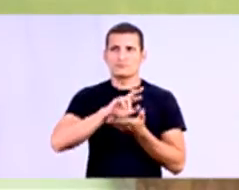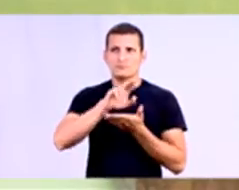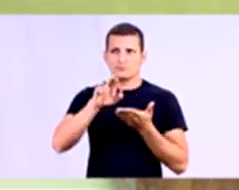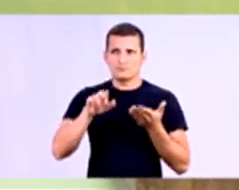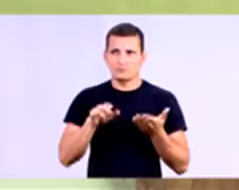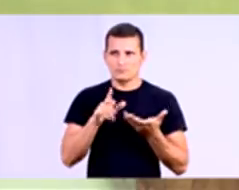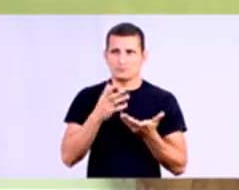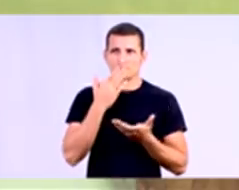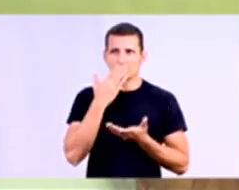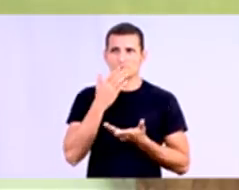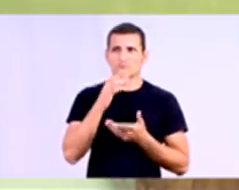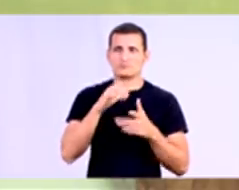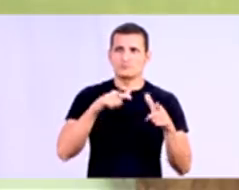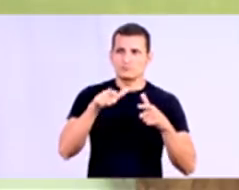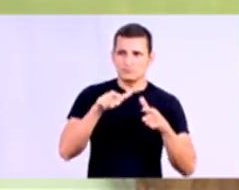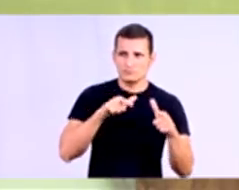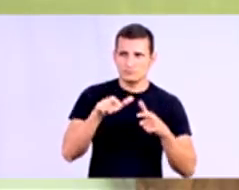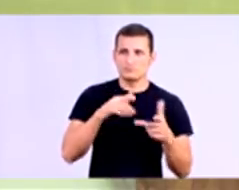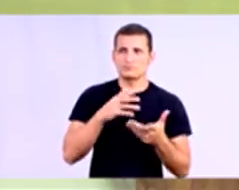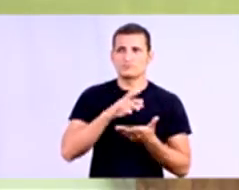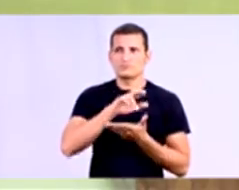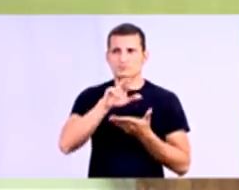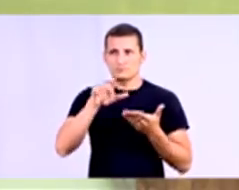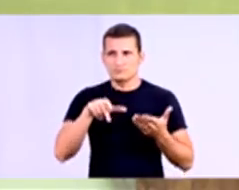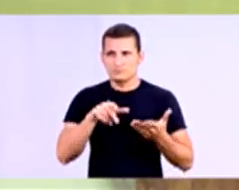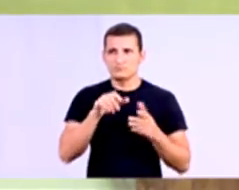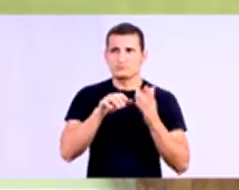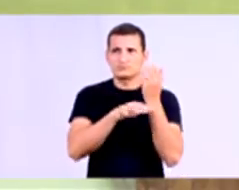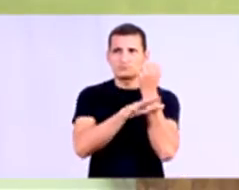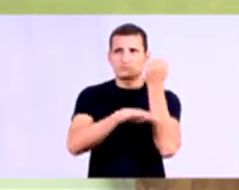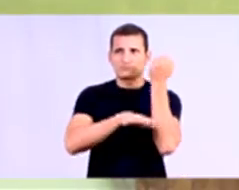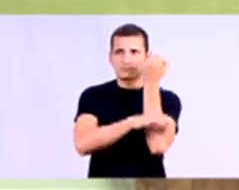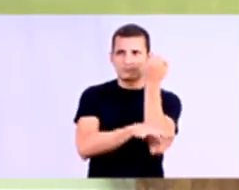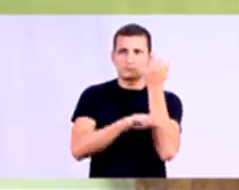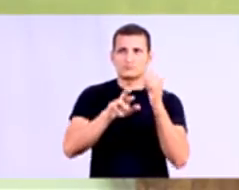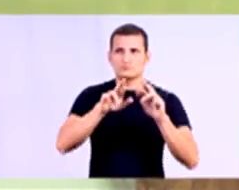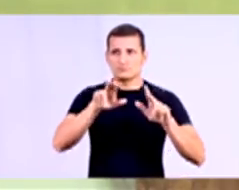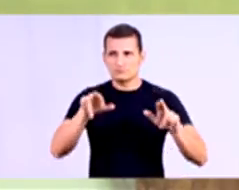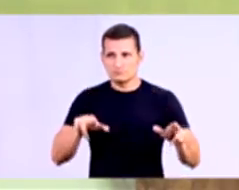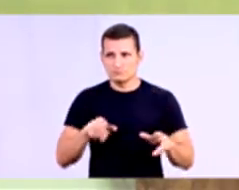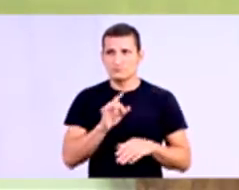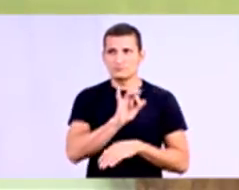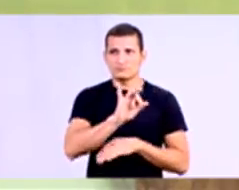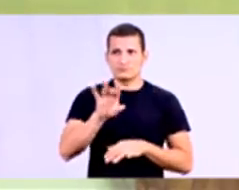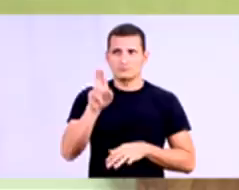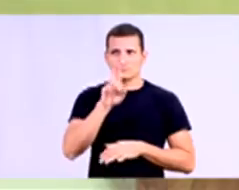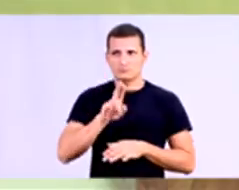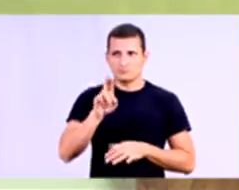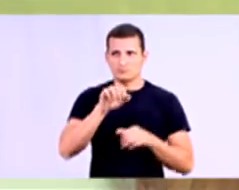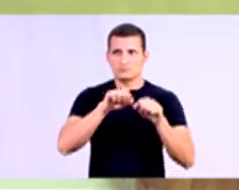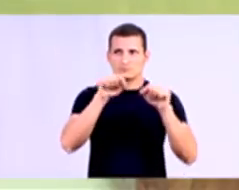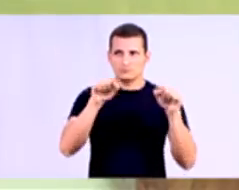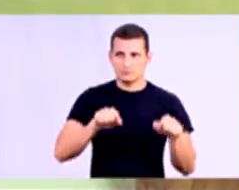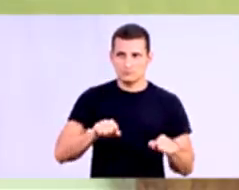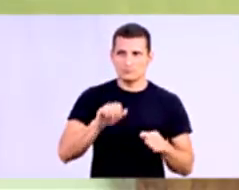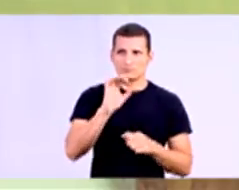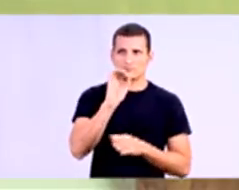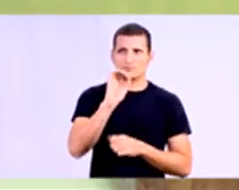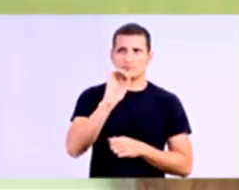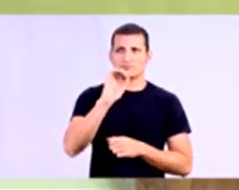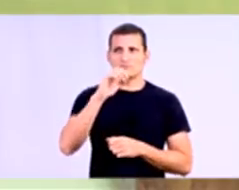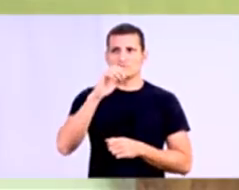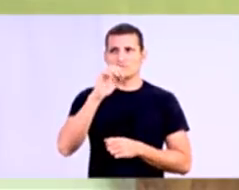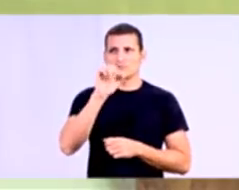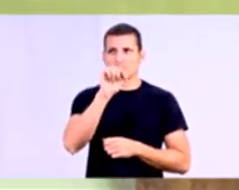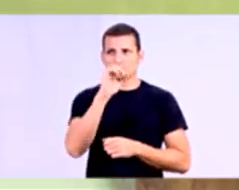de serviços, diversos tipos de servidores diferentes, e cada um utiliza o sistema operacional de uma